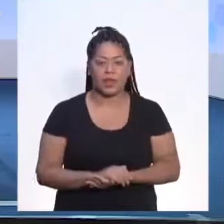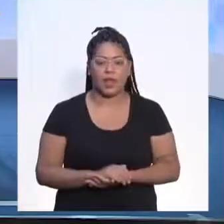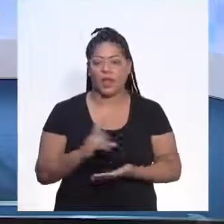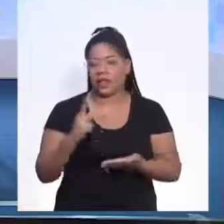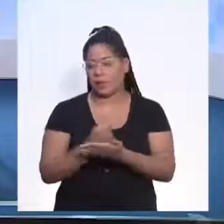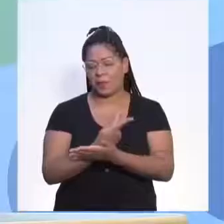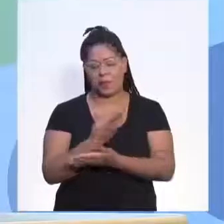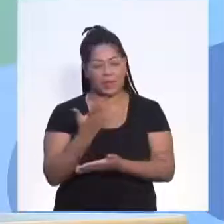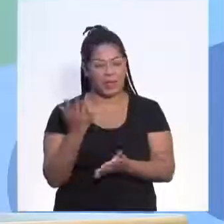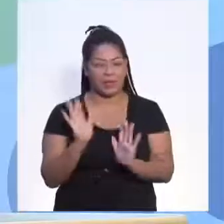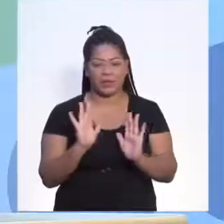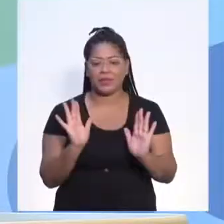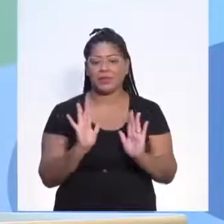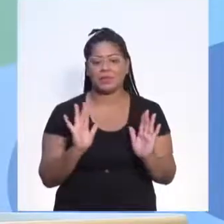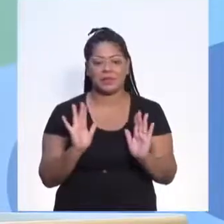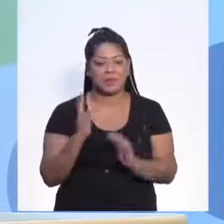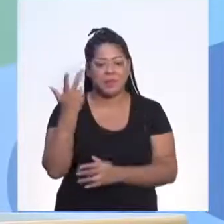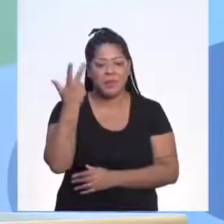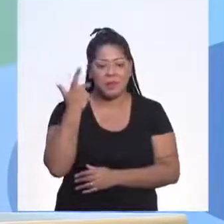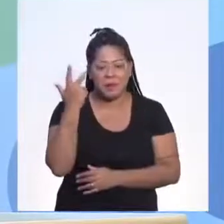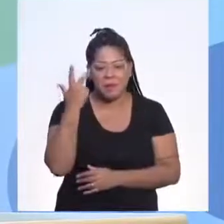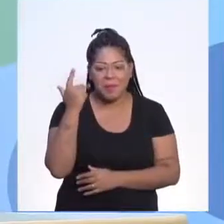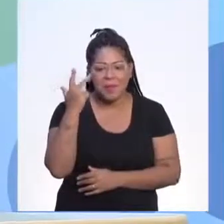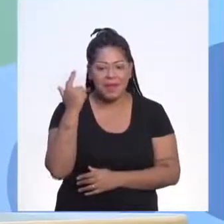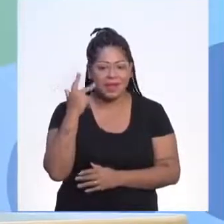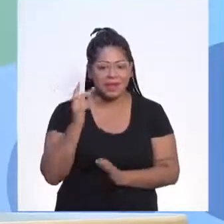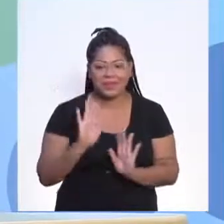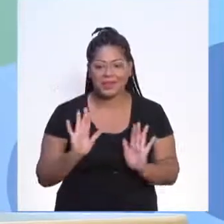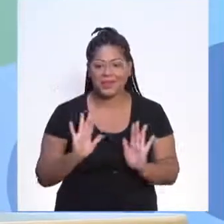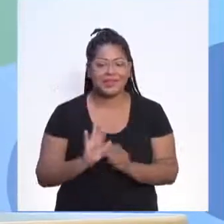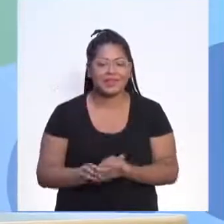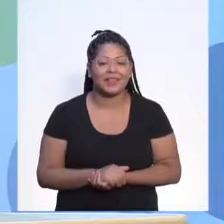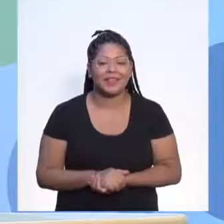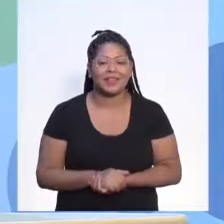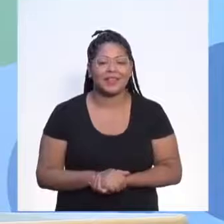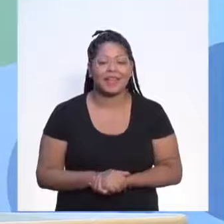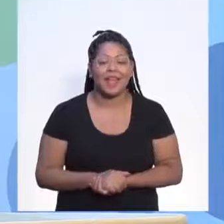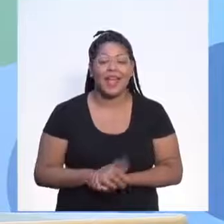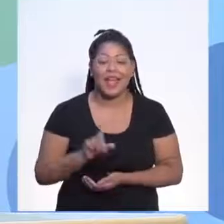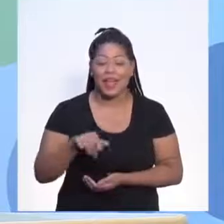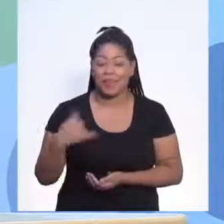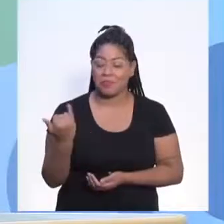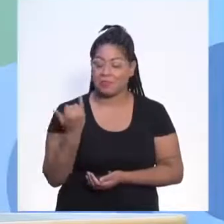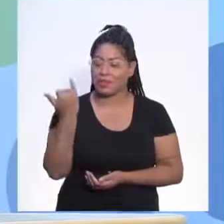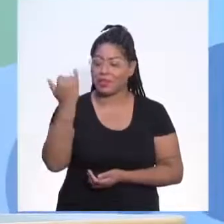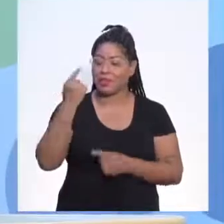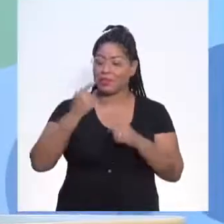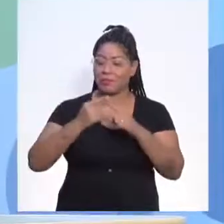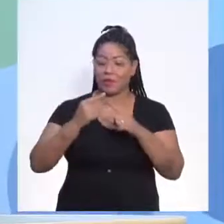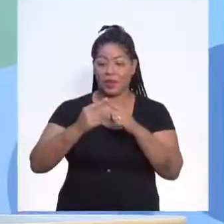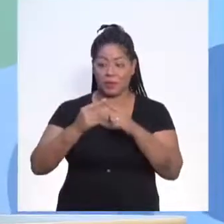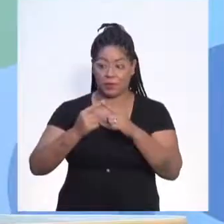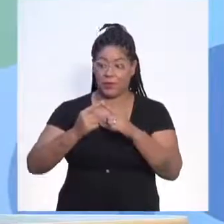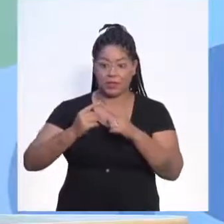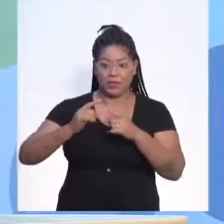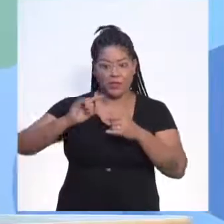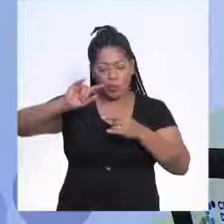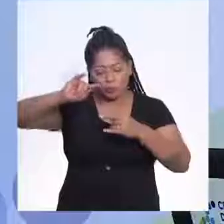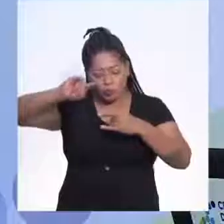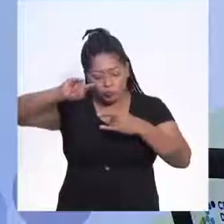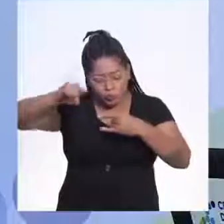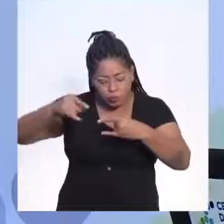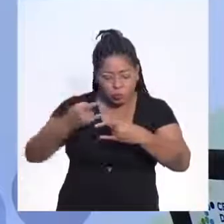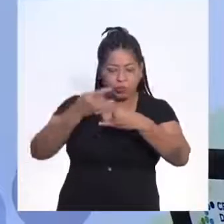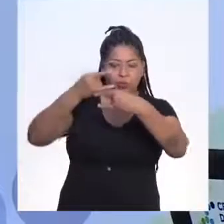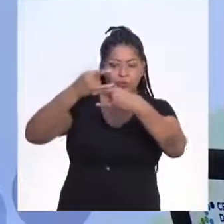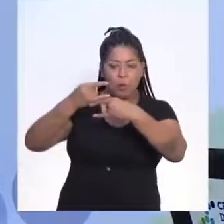Acontece, Acontece, é isso aí. Que bacana. faz parte. E é interessante que quando vocês entrarem aqui, é importante que